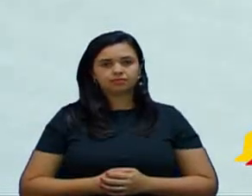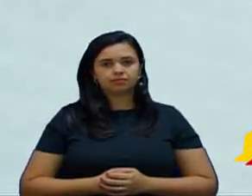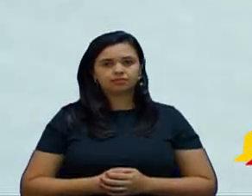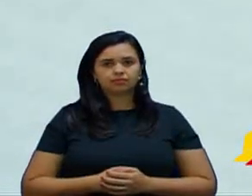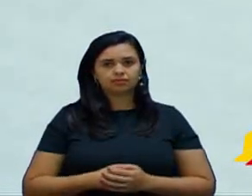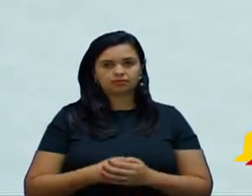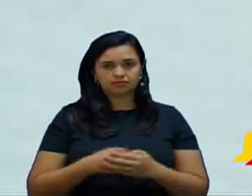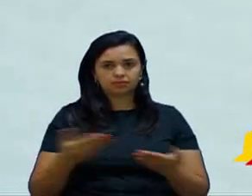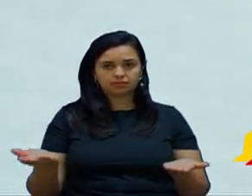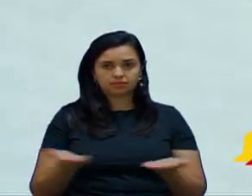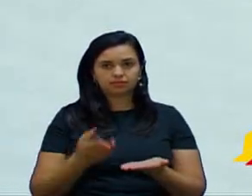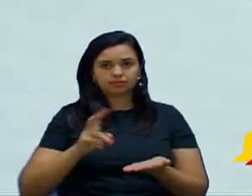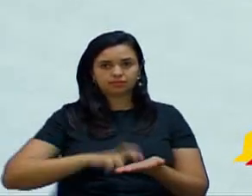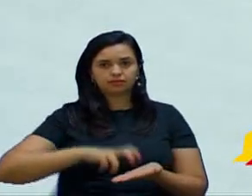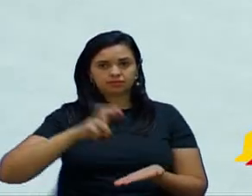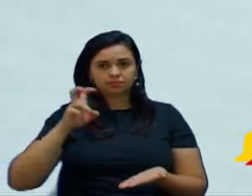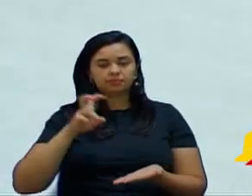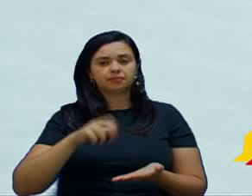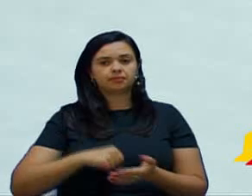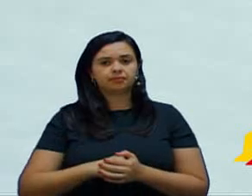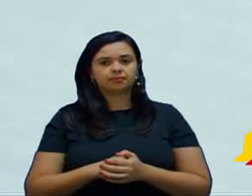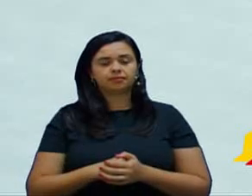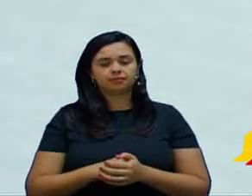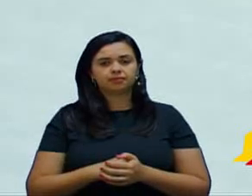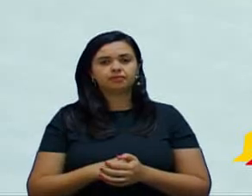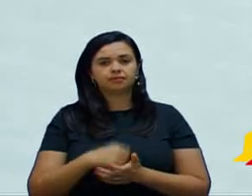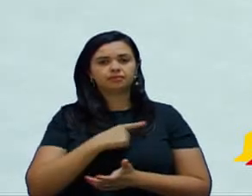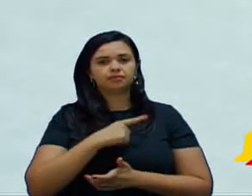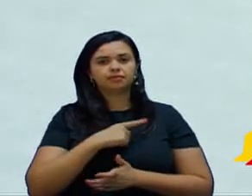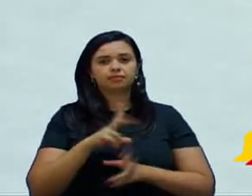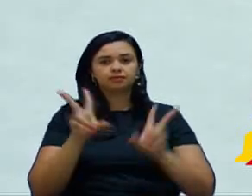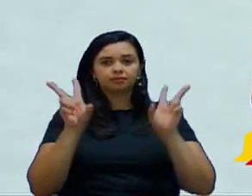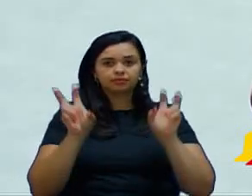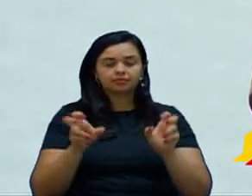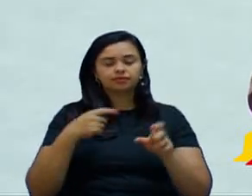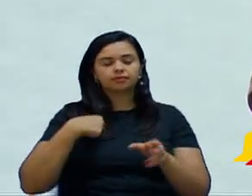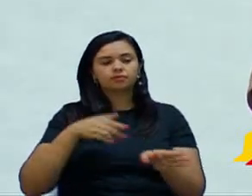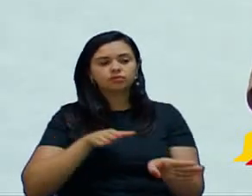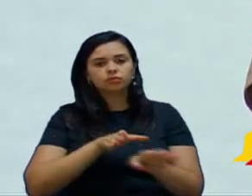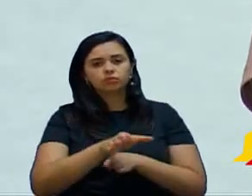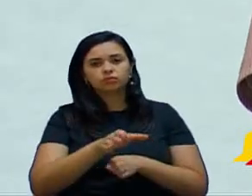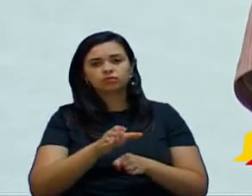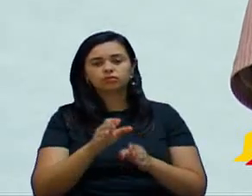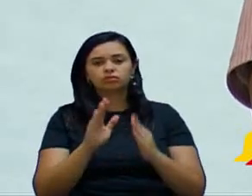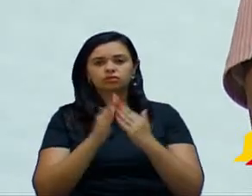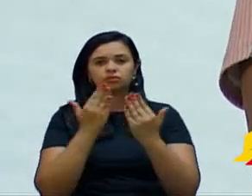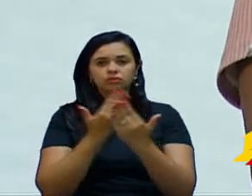manhã, eu trouxe alguns assuntos para falar. Sou conselheira da Escola Julica,